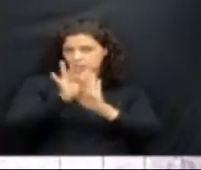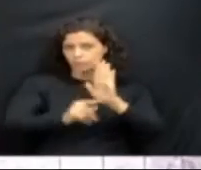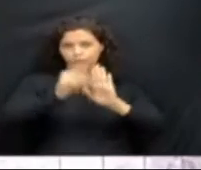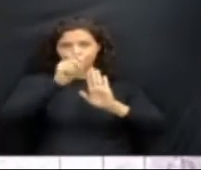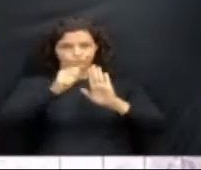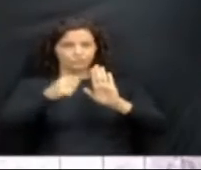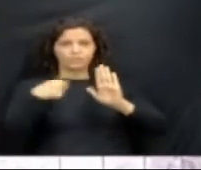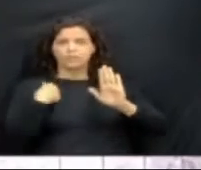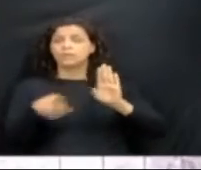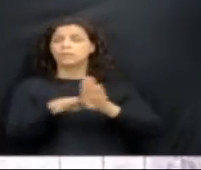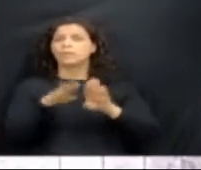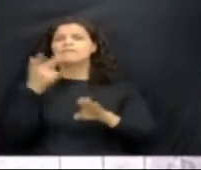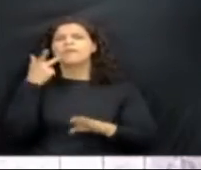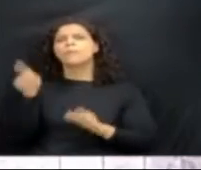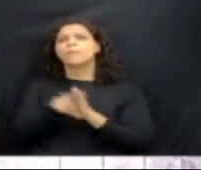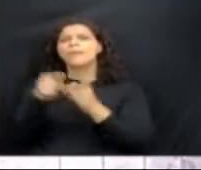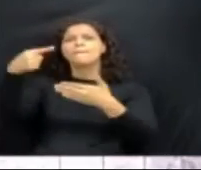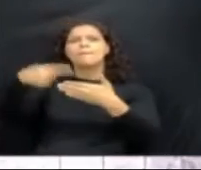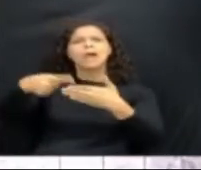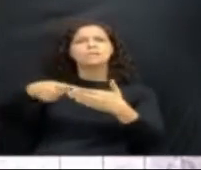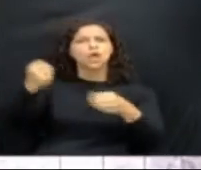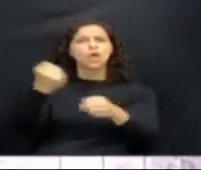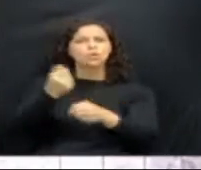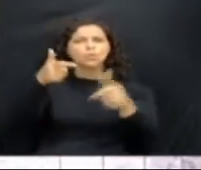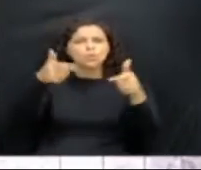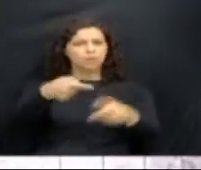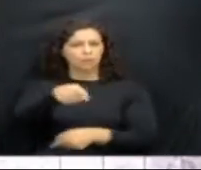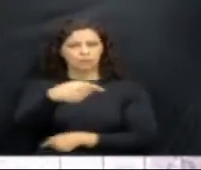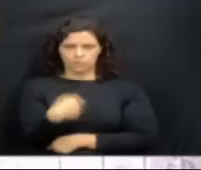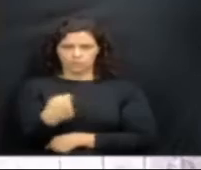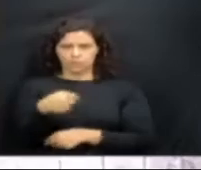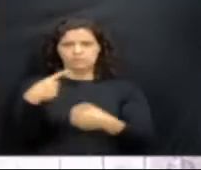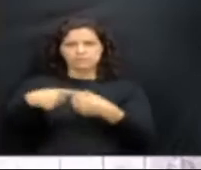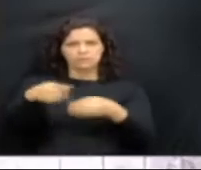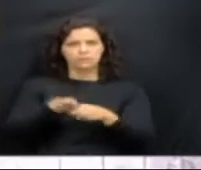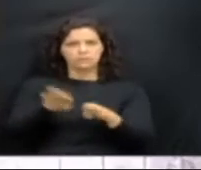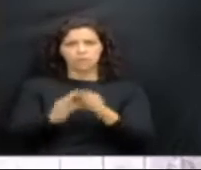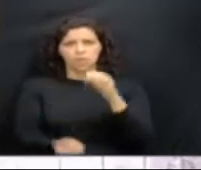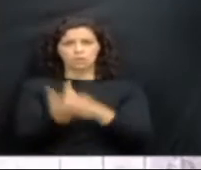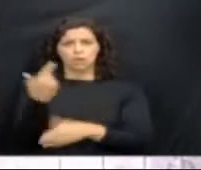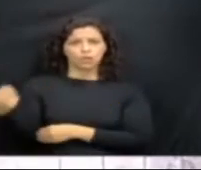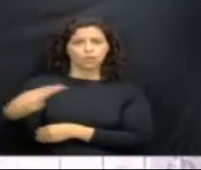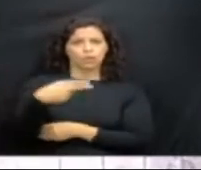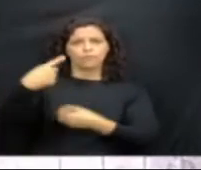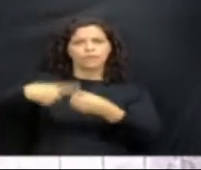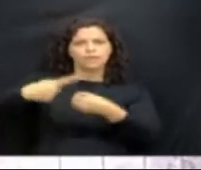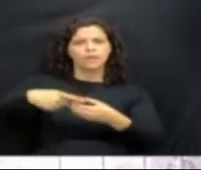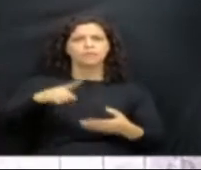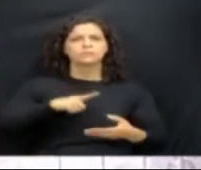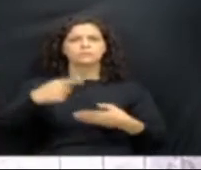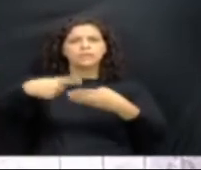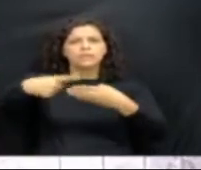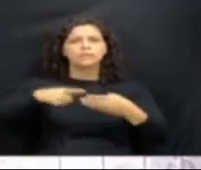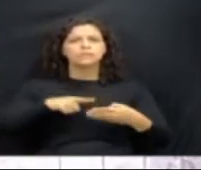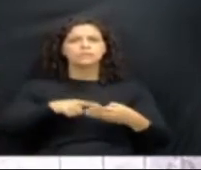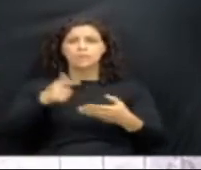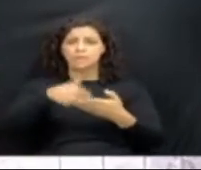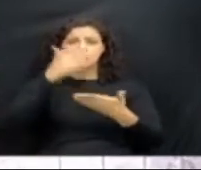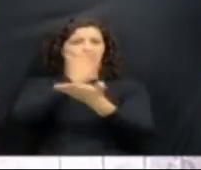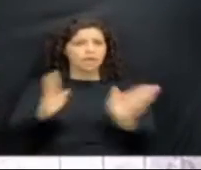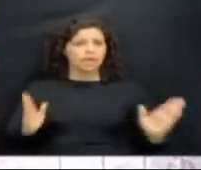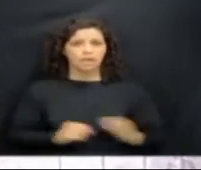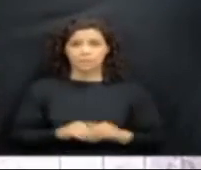que abusos, como praças que não precisam estar em lugares que não deviam, ou serem criadas, sejam publicamente